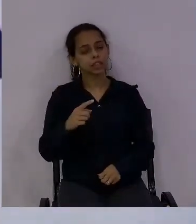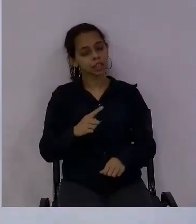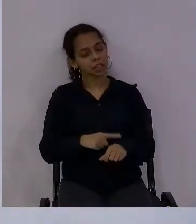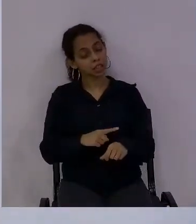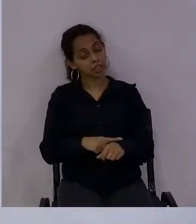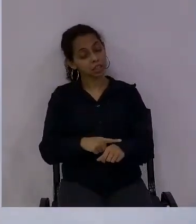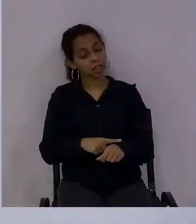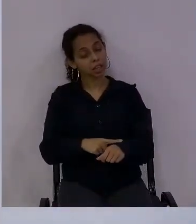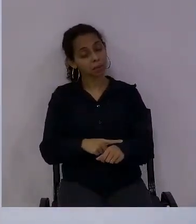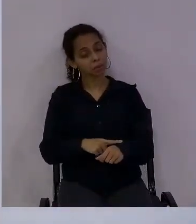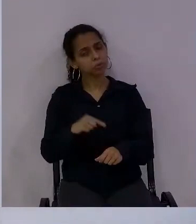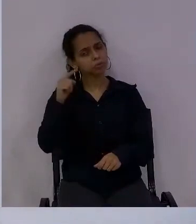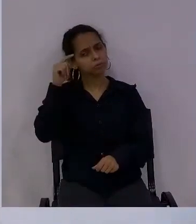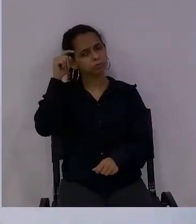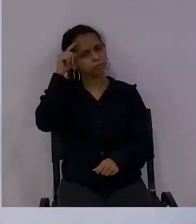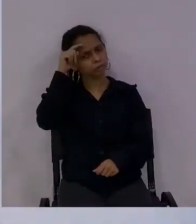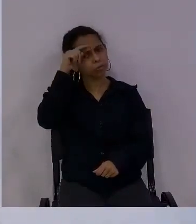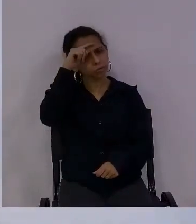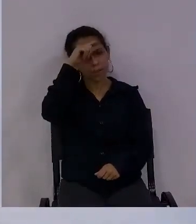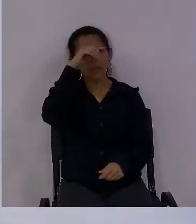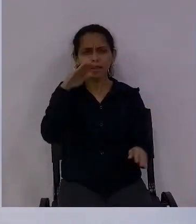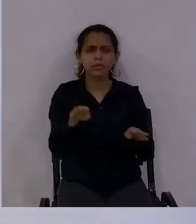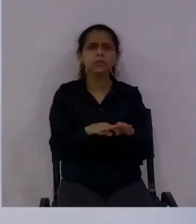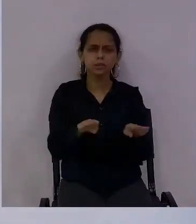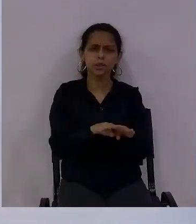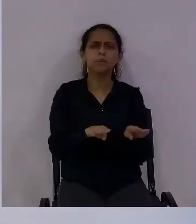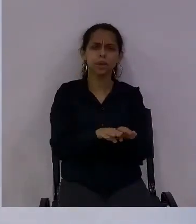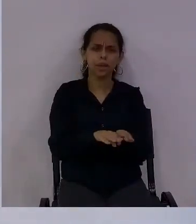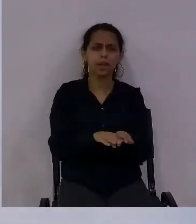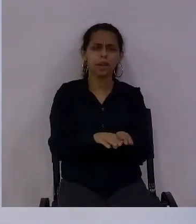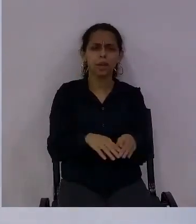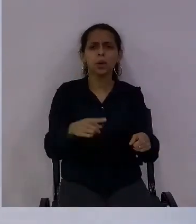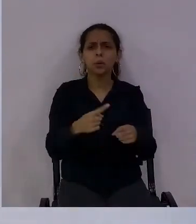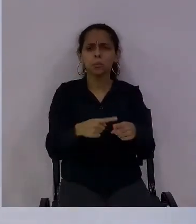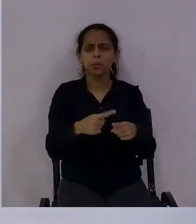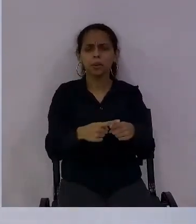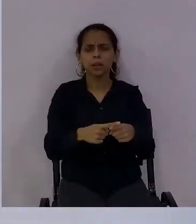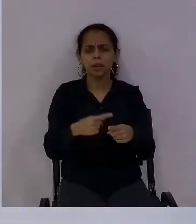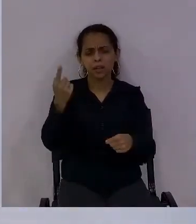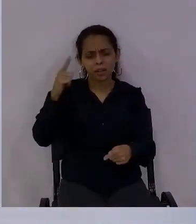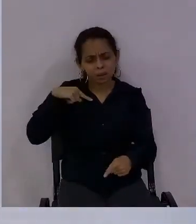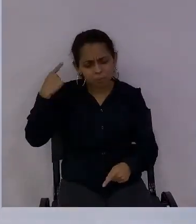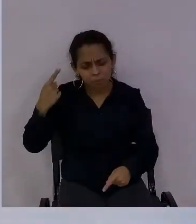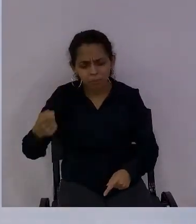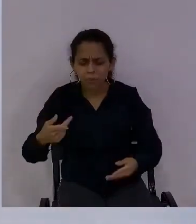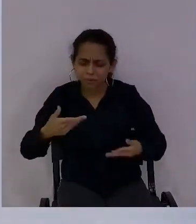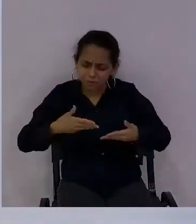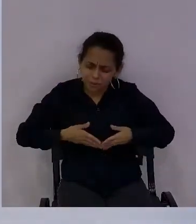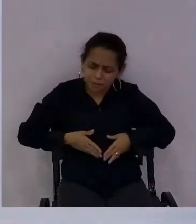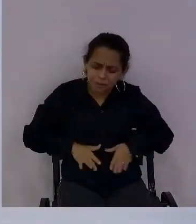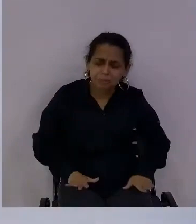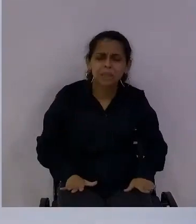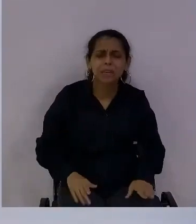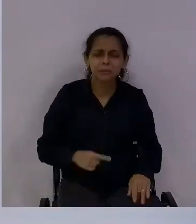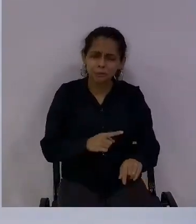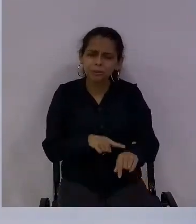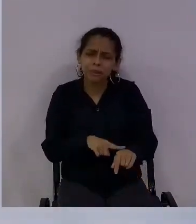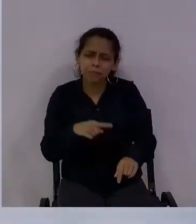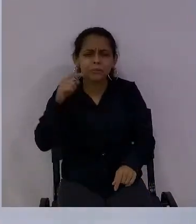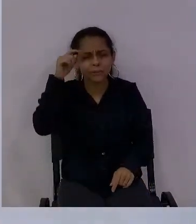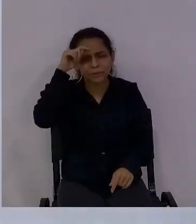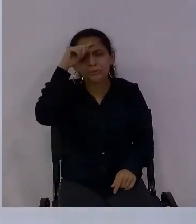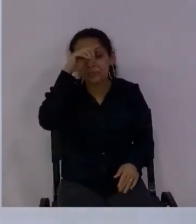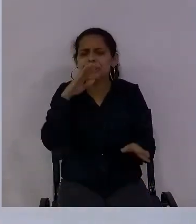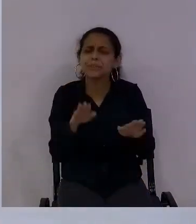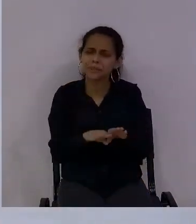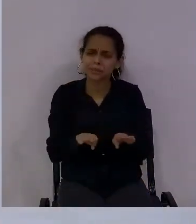com toda a modernidade, você considerar esses dias que sucedem a gestação, o nascimento já é algo extremamente difícil,